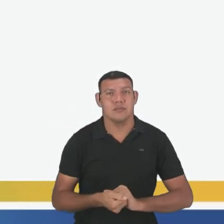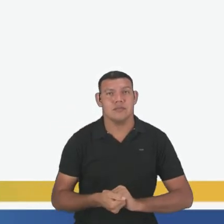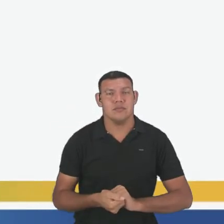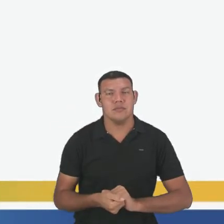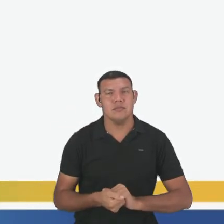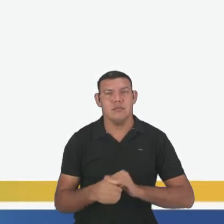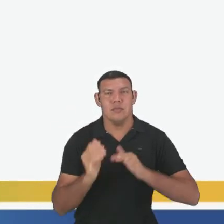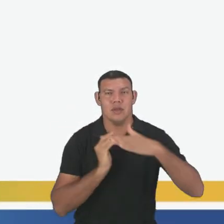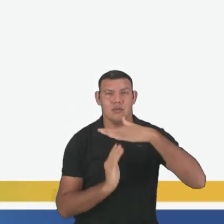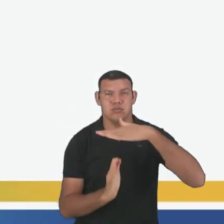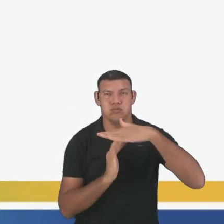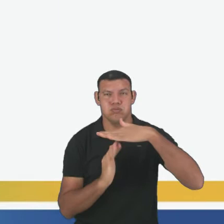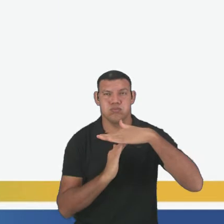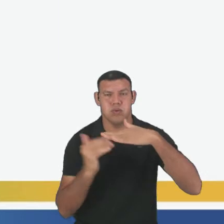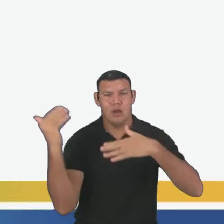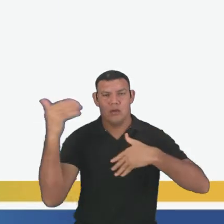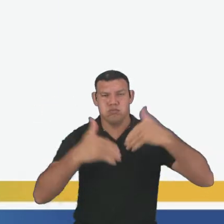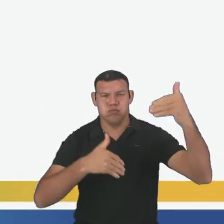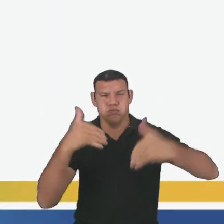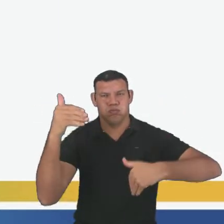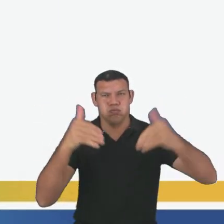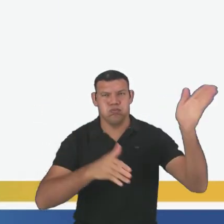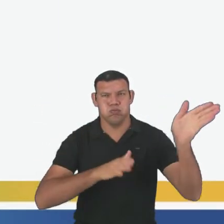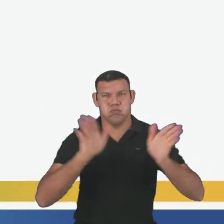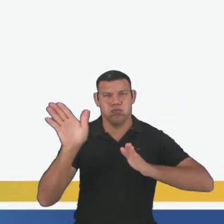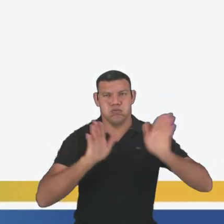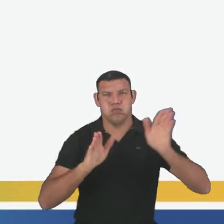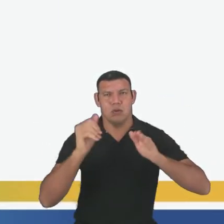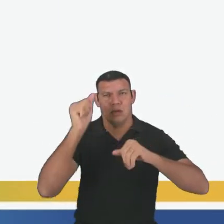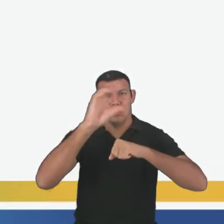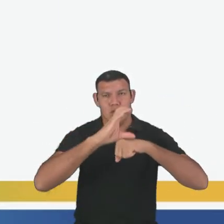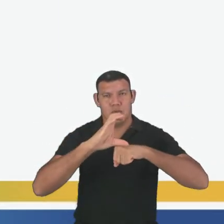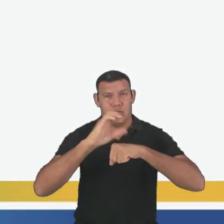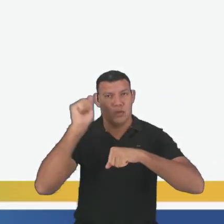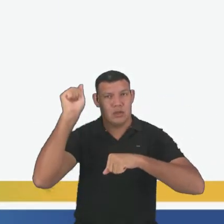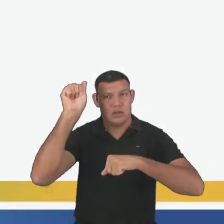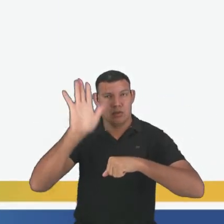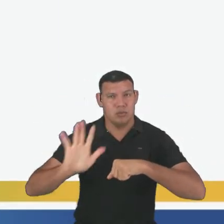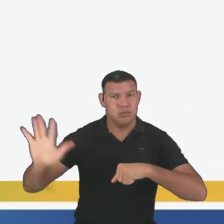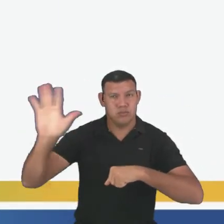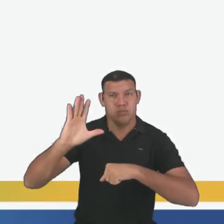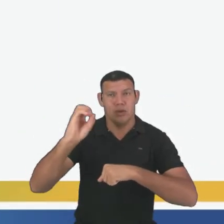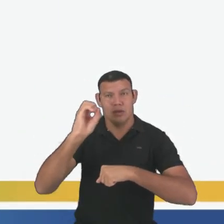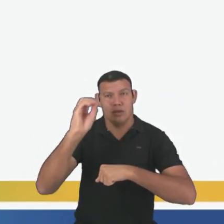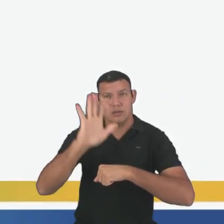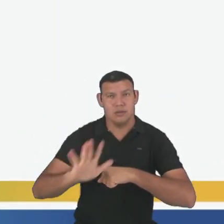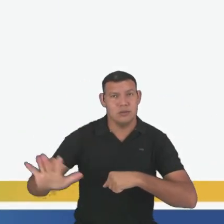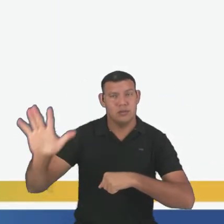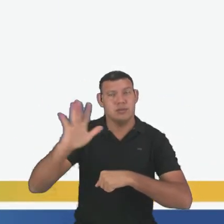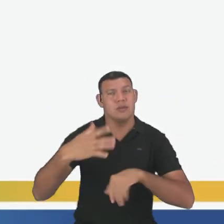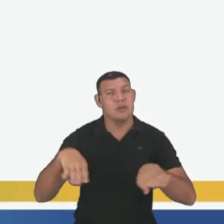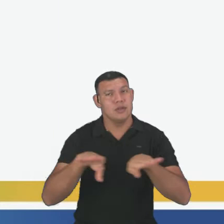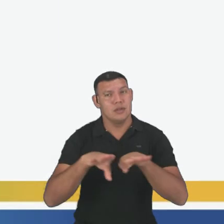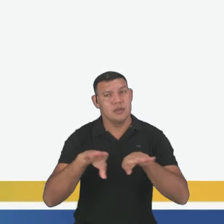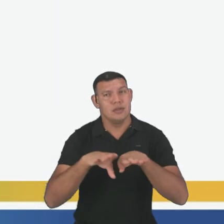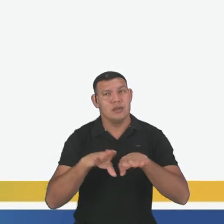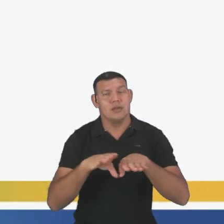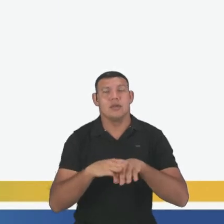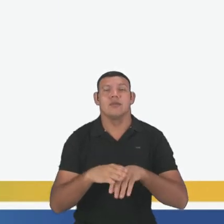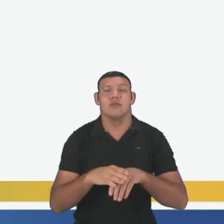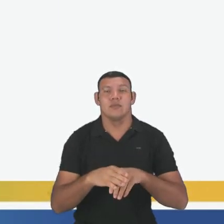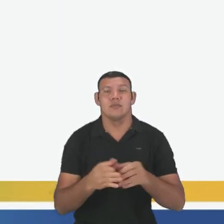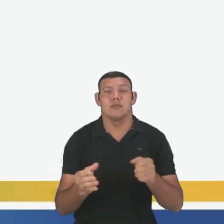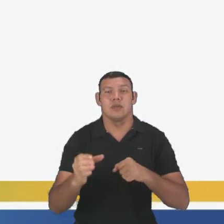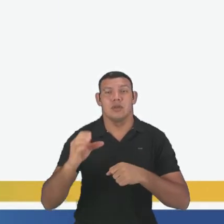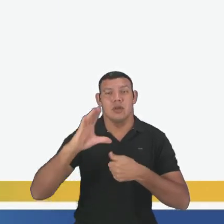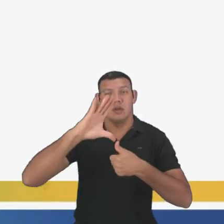esses fluxos migratórios se perpetuam pela Ásia, pela Oceania e pelo continente americano. Lembrando que no